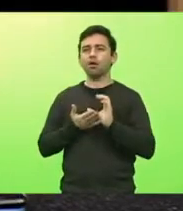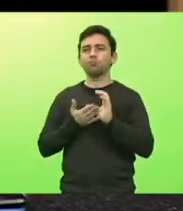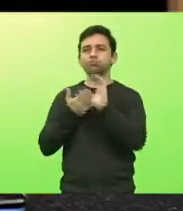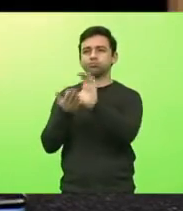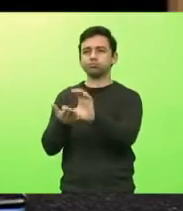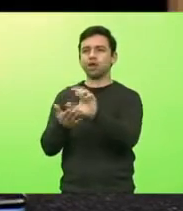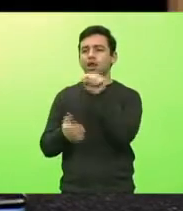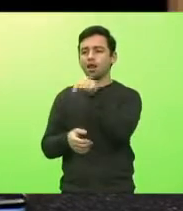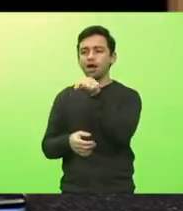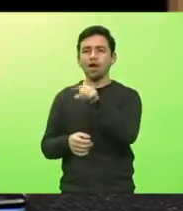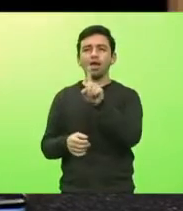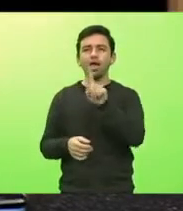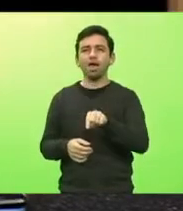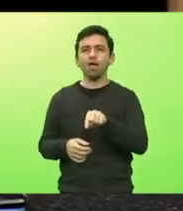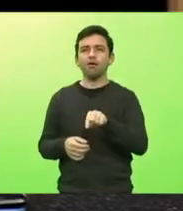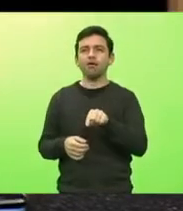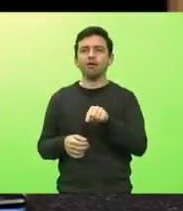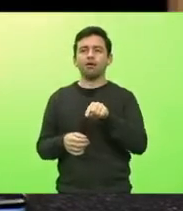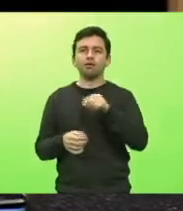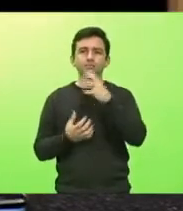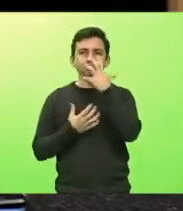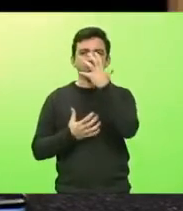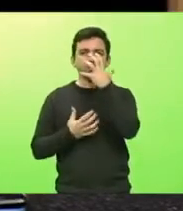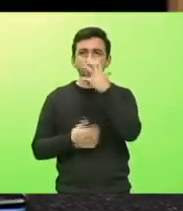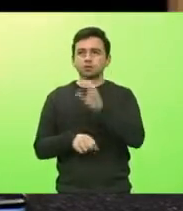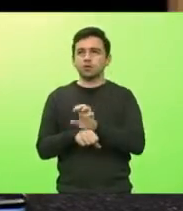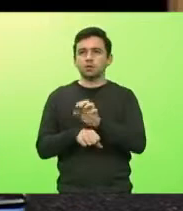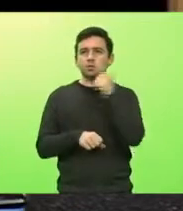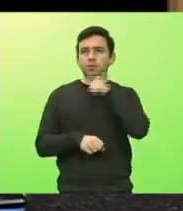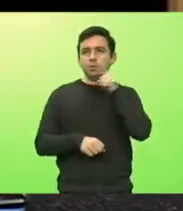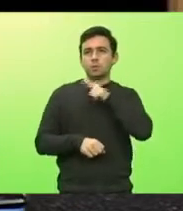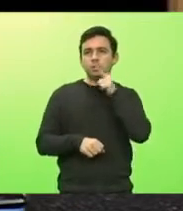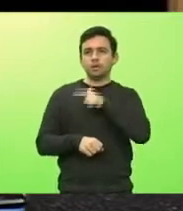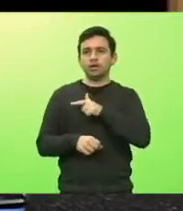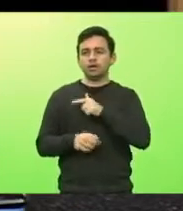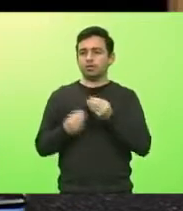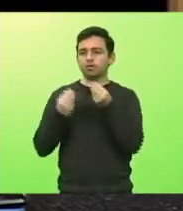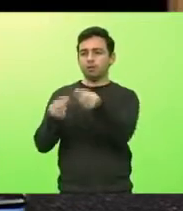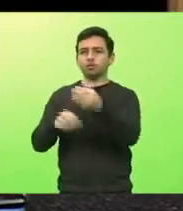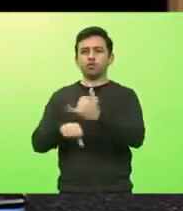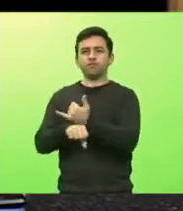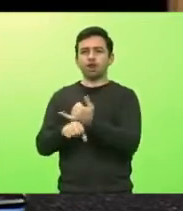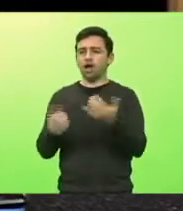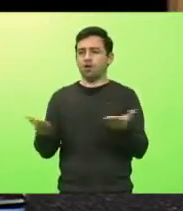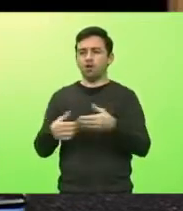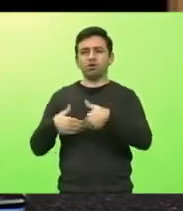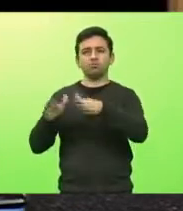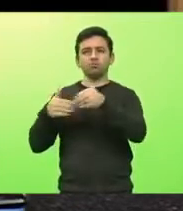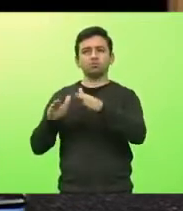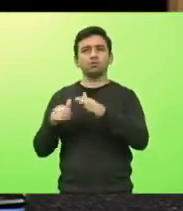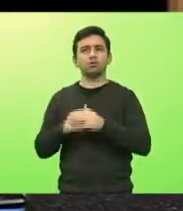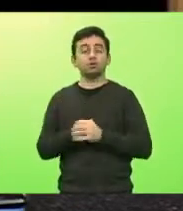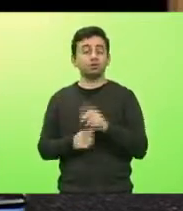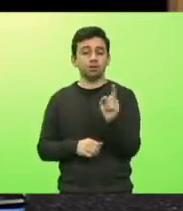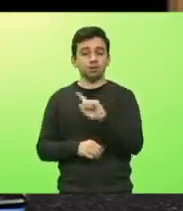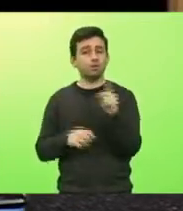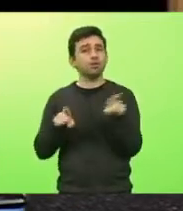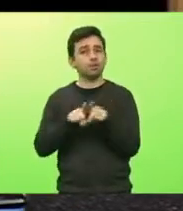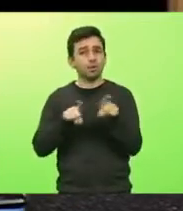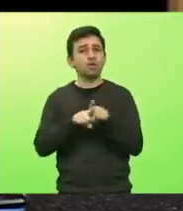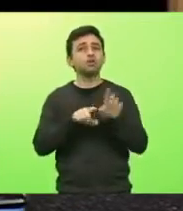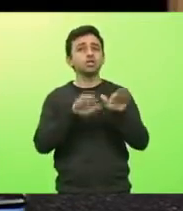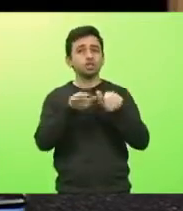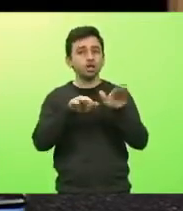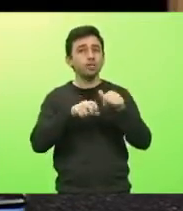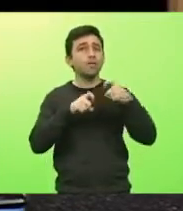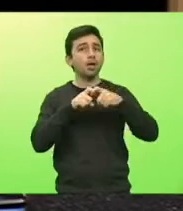minha parte, Estado de Santa Catarina fez sua parte, mandou respirador para a cidade de Joinville, se virem. Nós temos que contratar no Hospital Regional